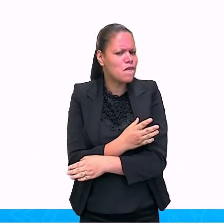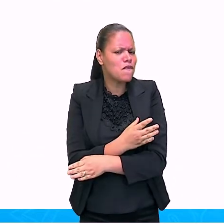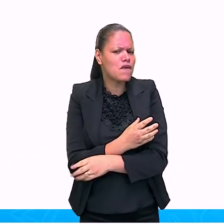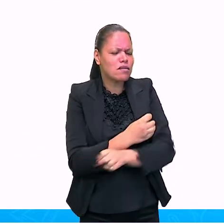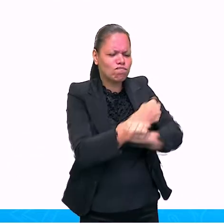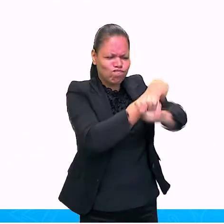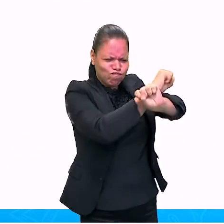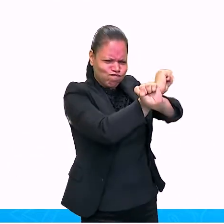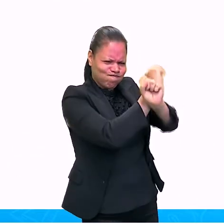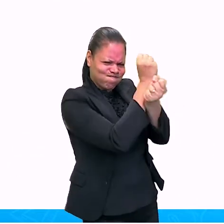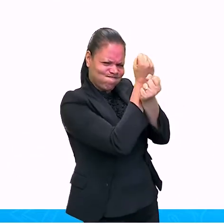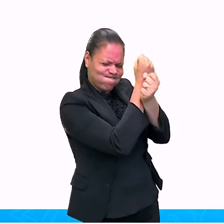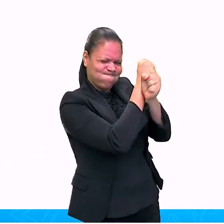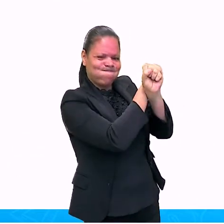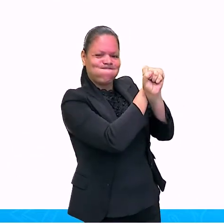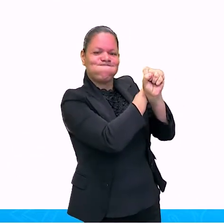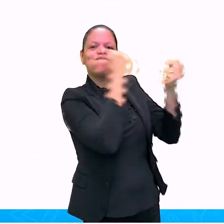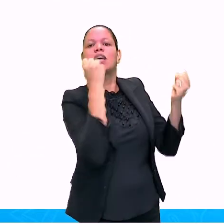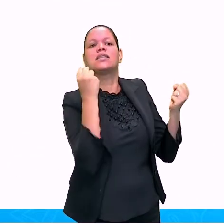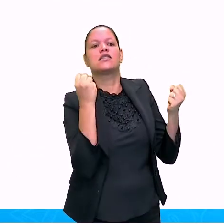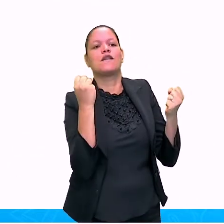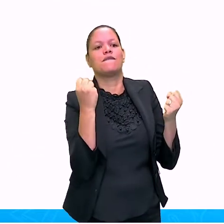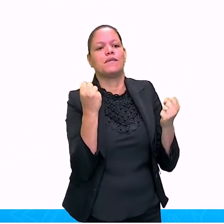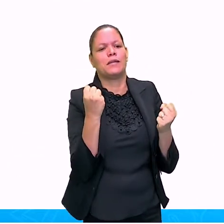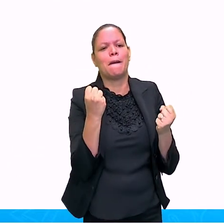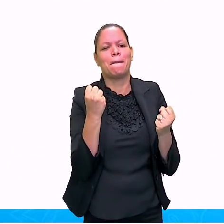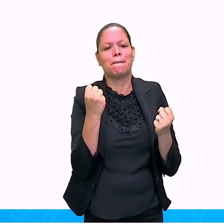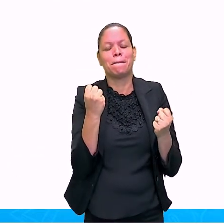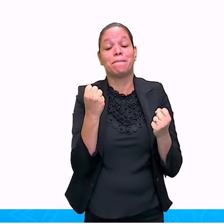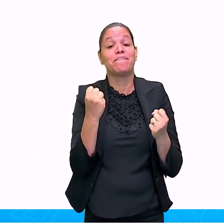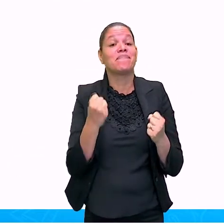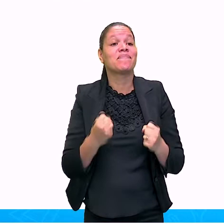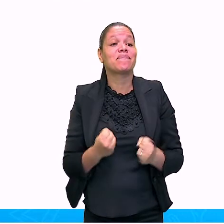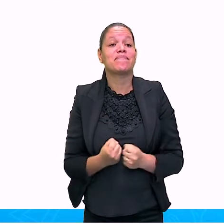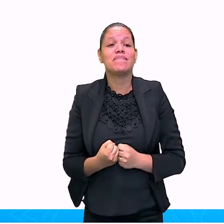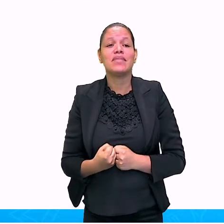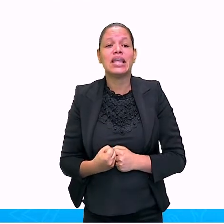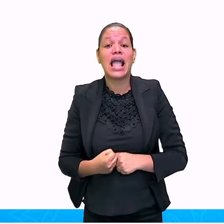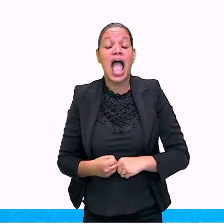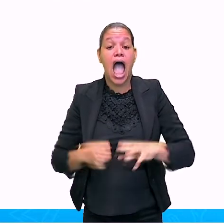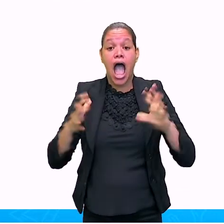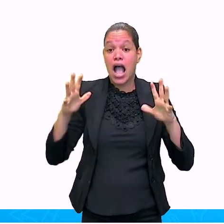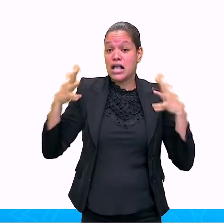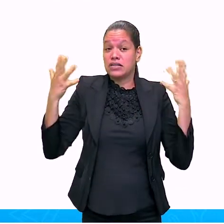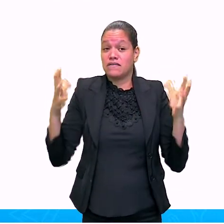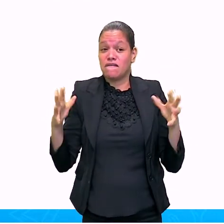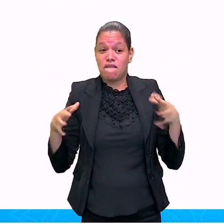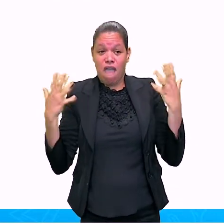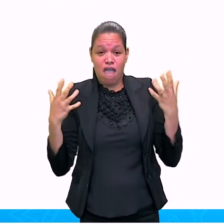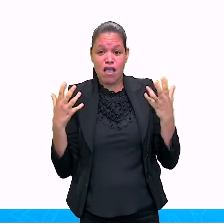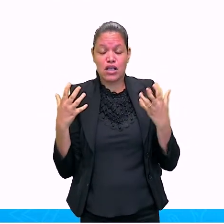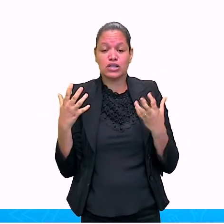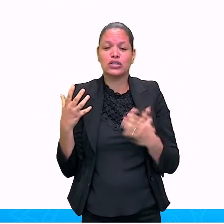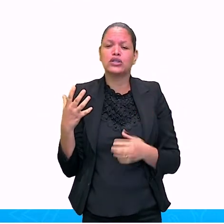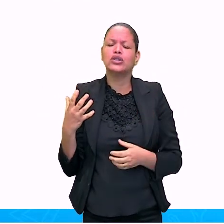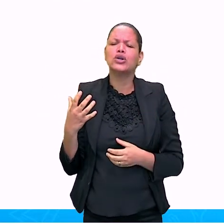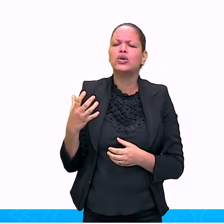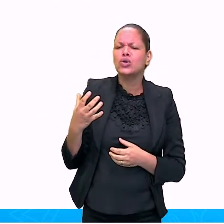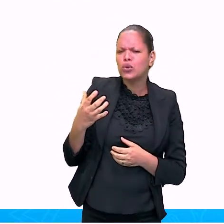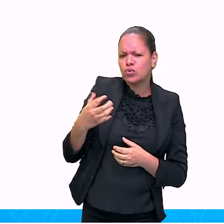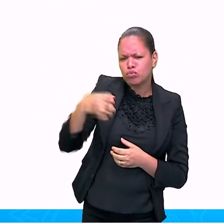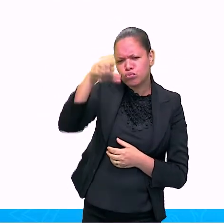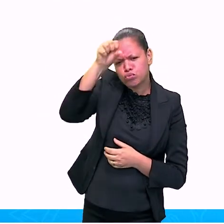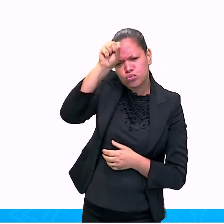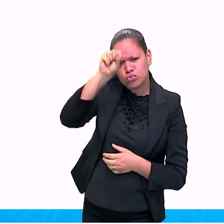e do sudeste, as práticas religiosas e os santos de devoção. né? A Itália ela é muito forte a devoção com a